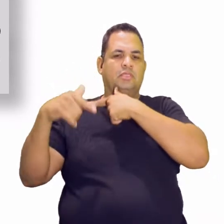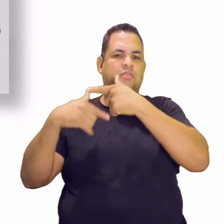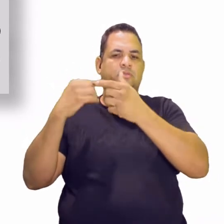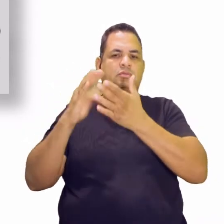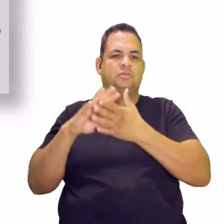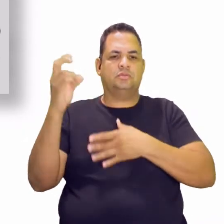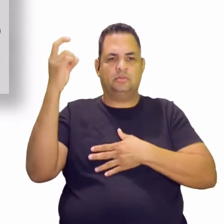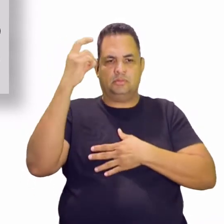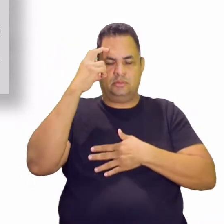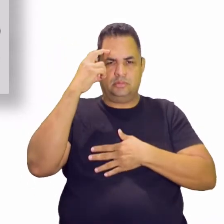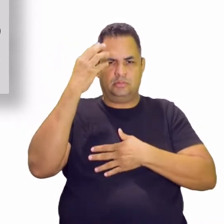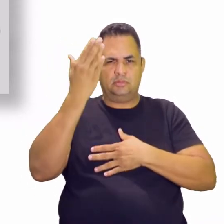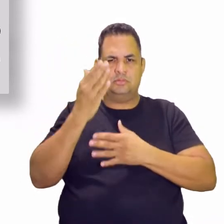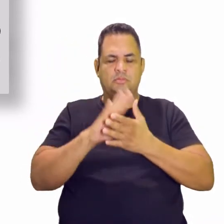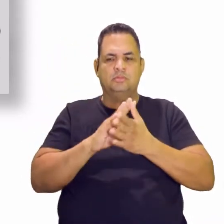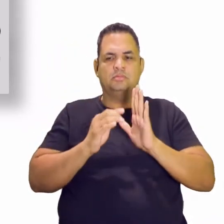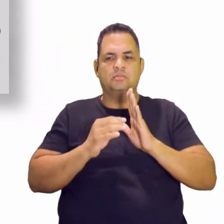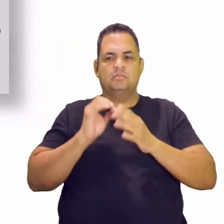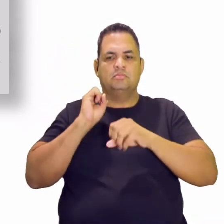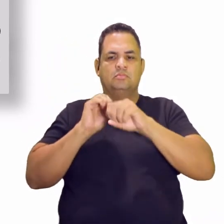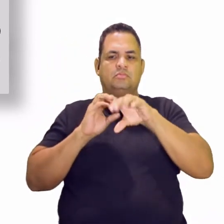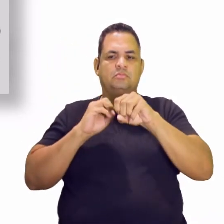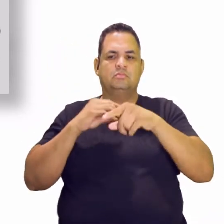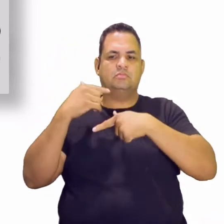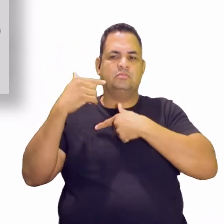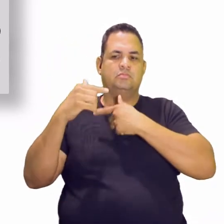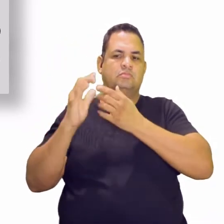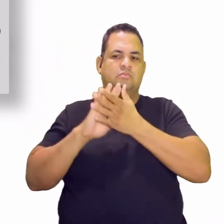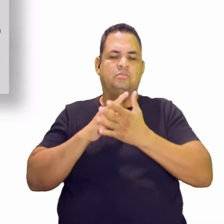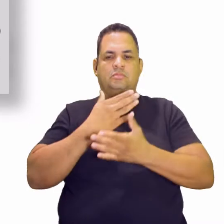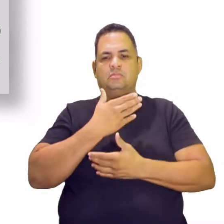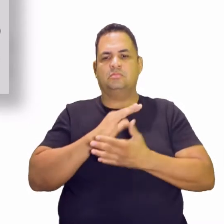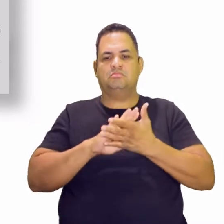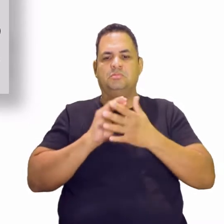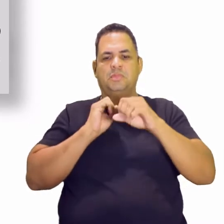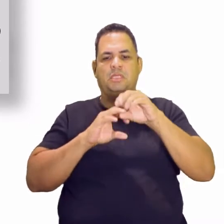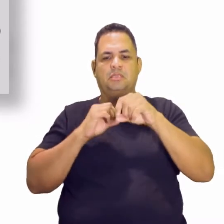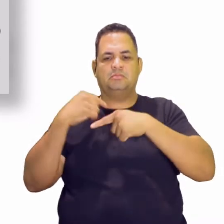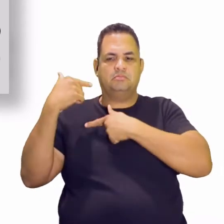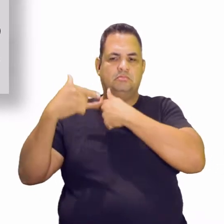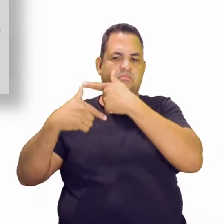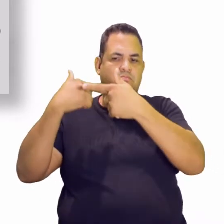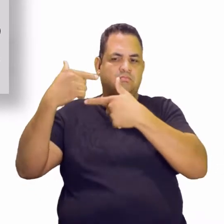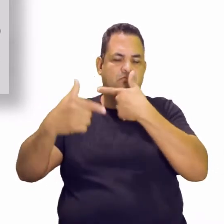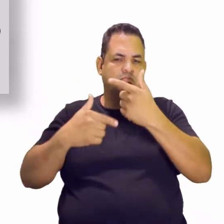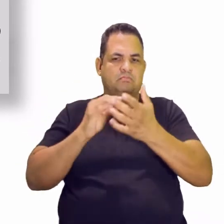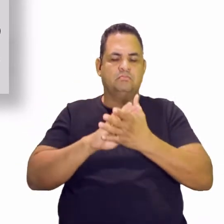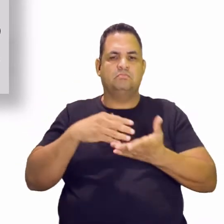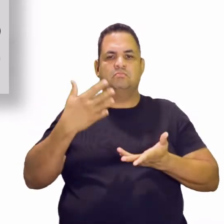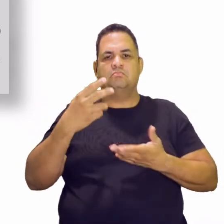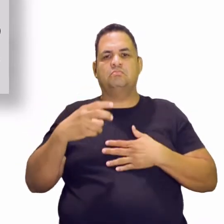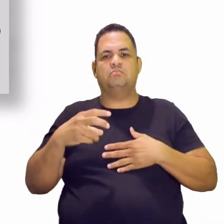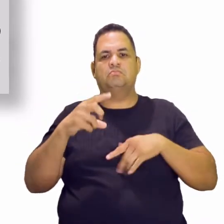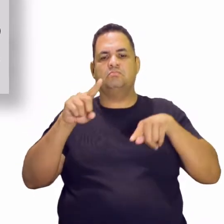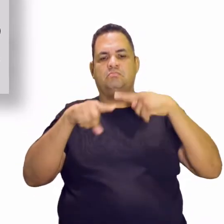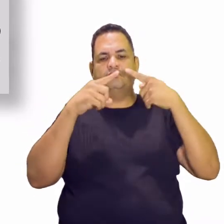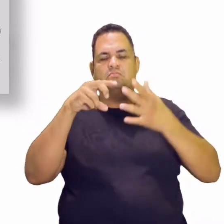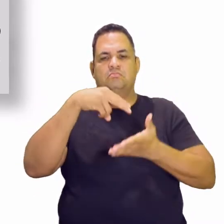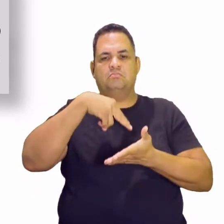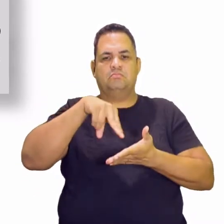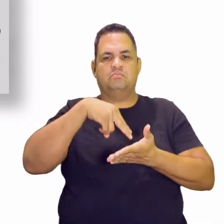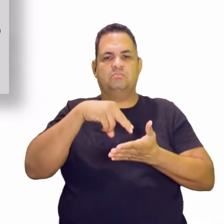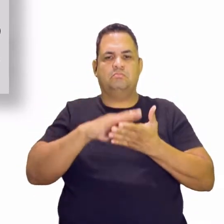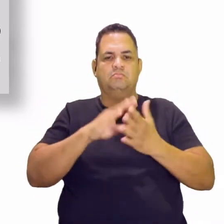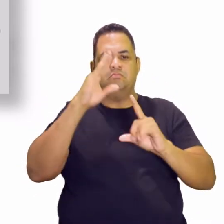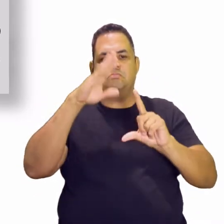as tradições que é repassado de pais para filhos. Enfim, são as músicas, as danças,